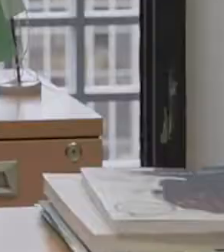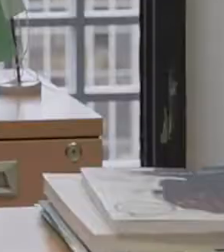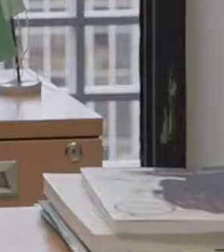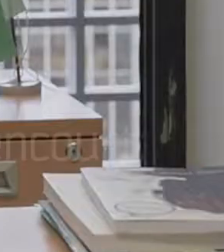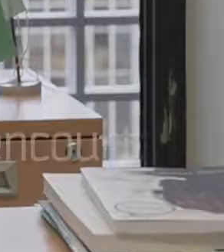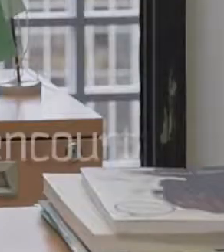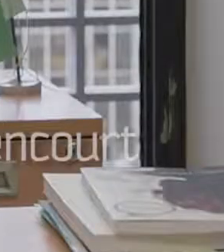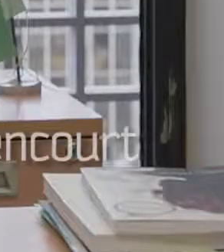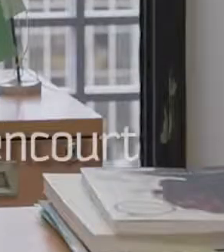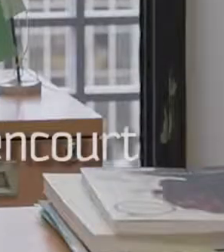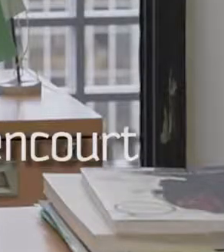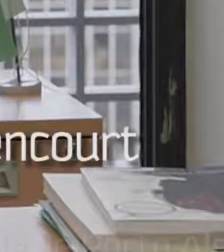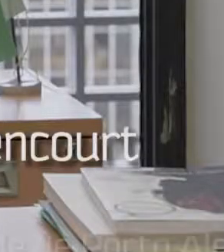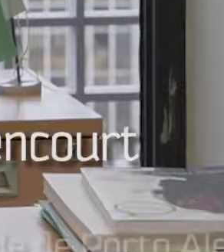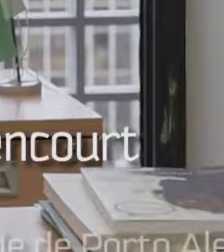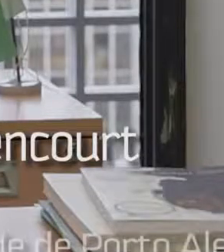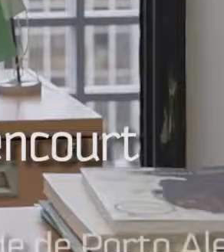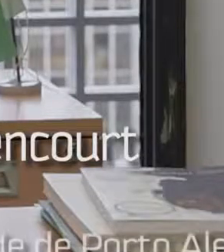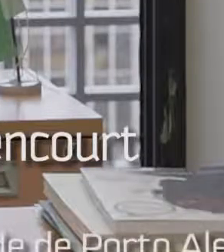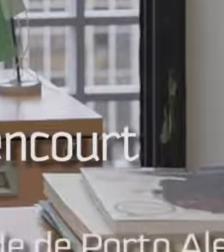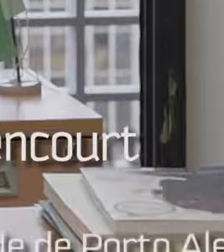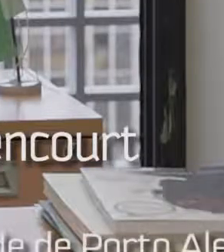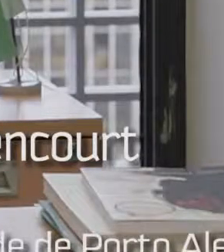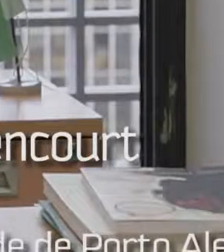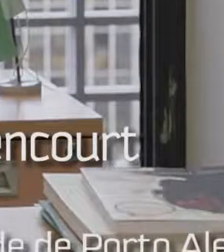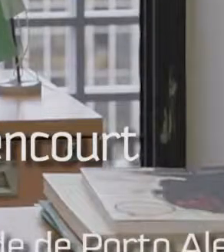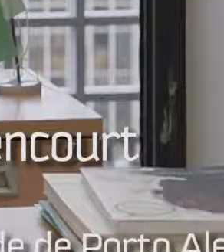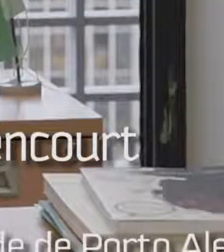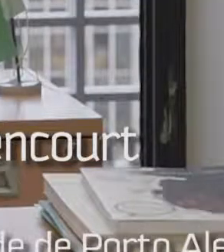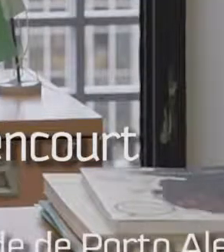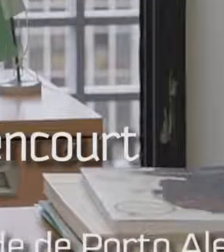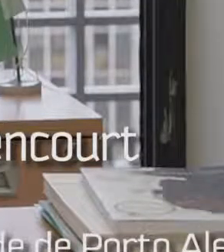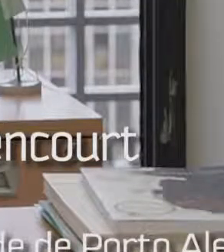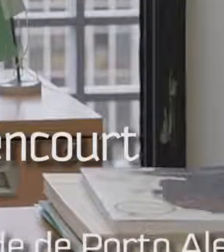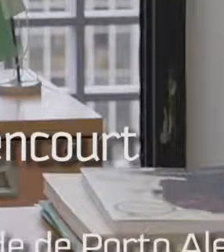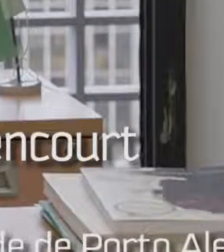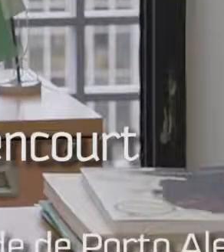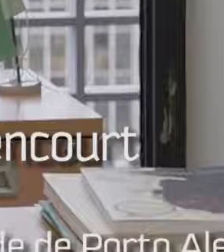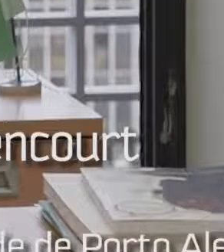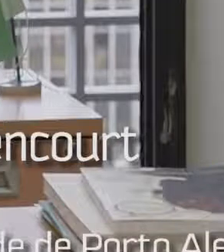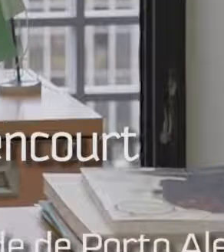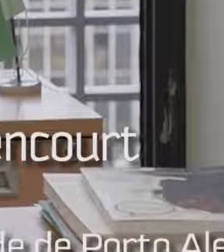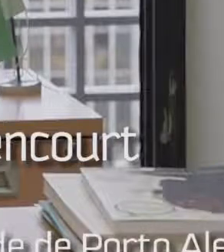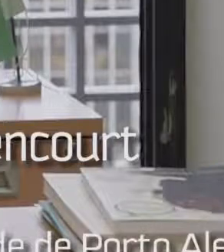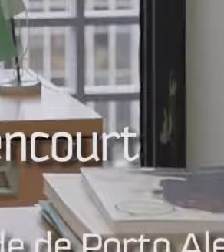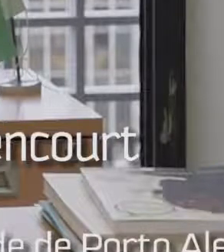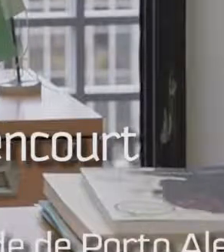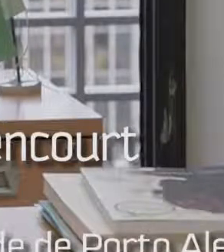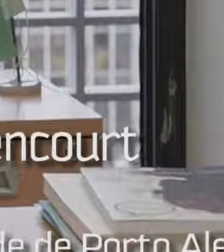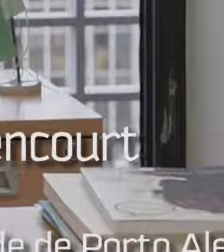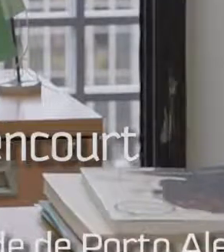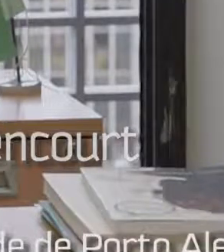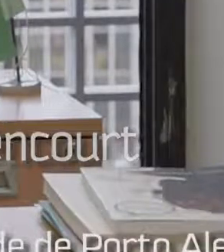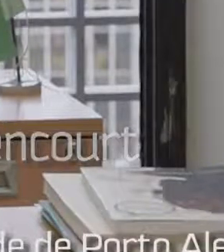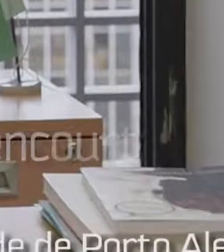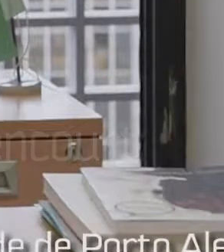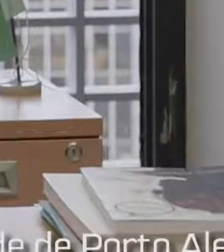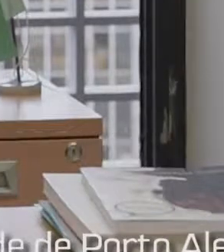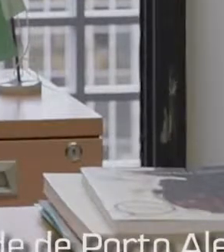vezes, essa realidade de jovem vulnerável, de adolescente desassistido completamente,